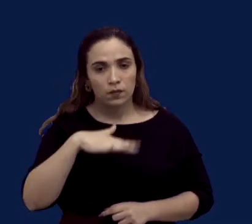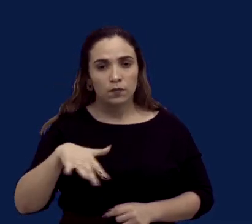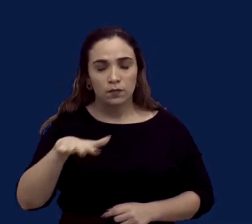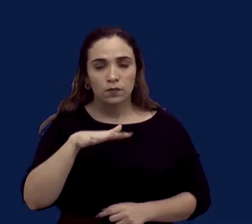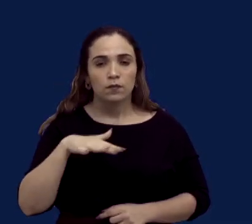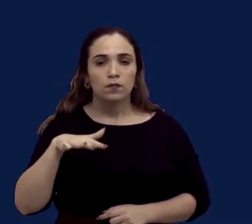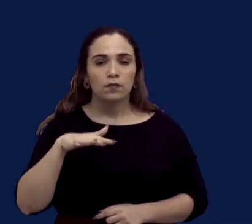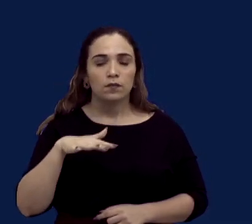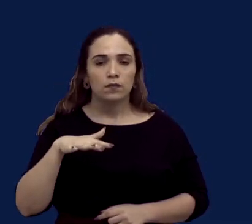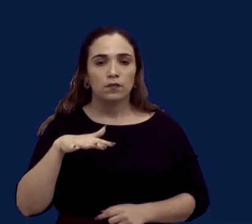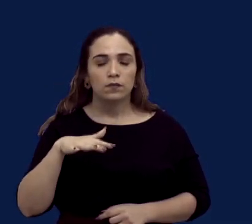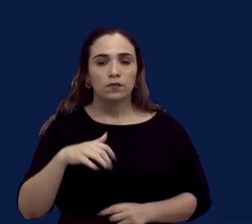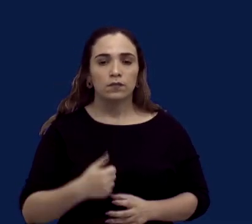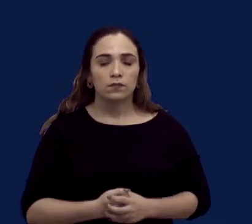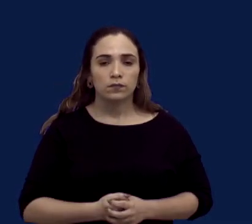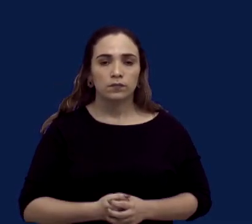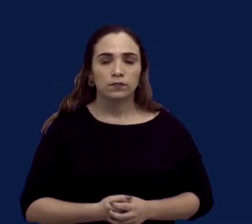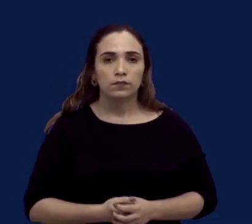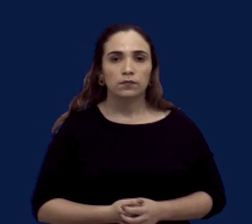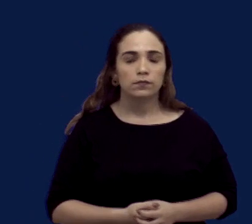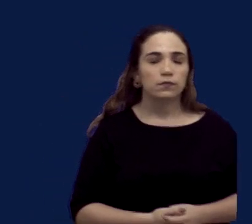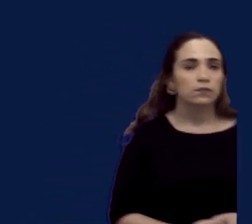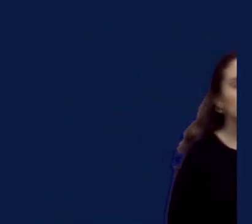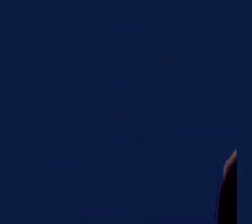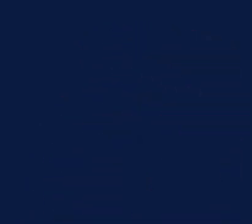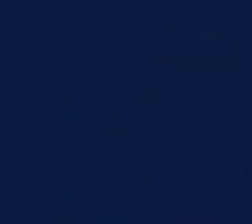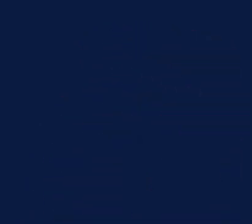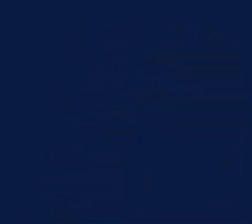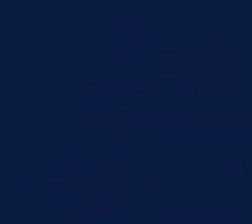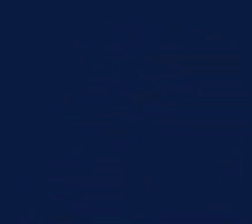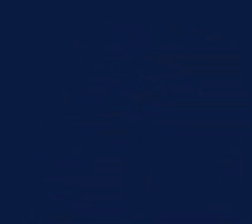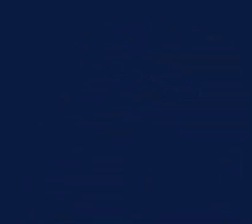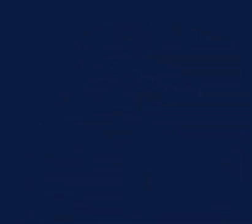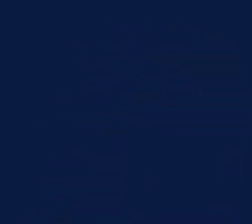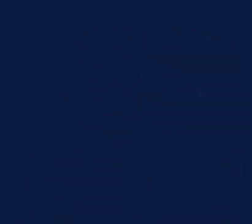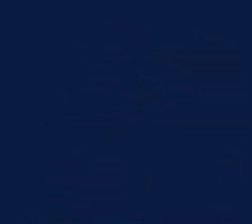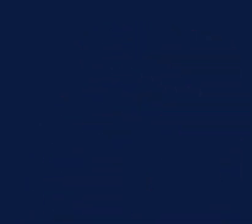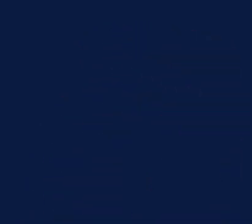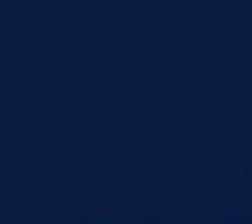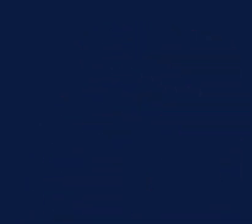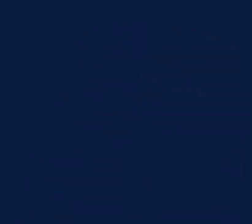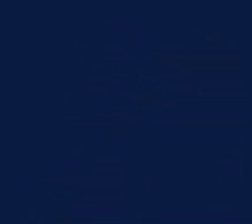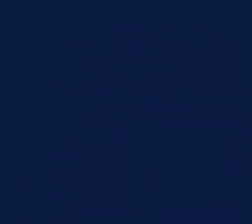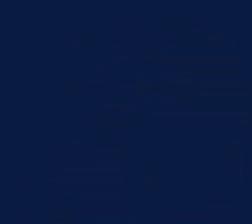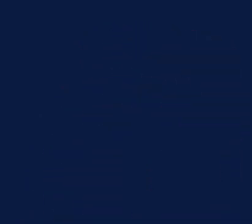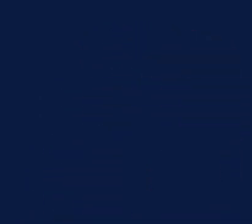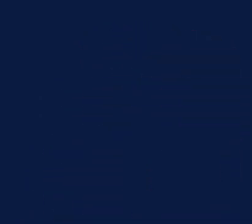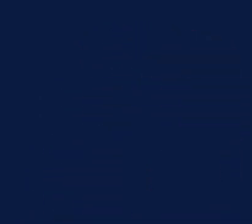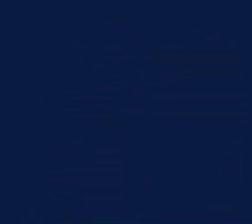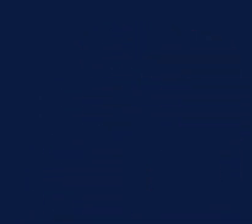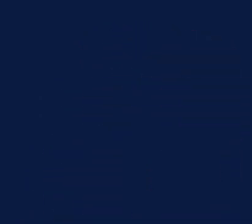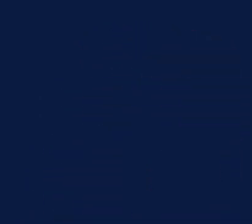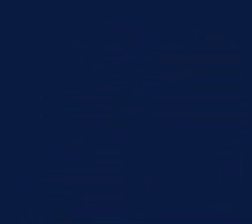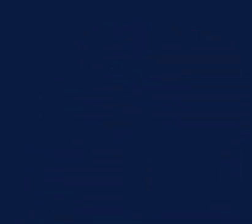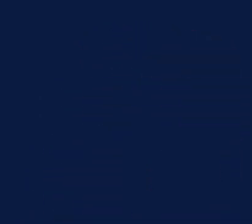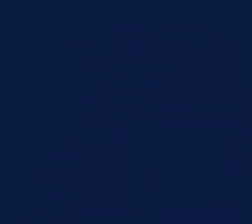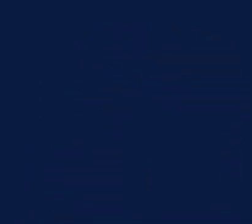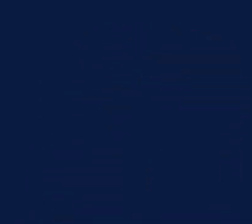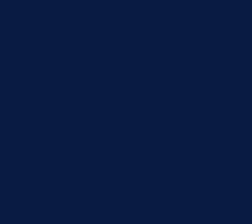né? O sujeito não é motivado, não está lá com a estabilidade dele, ou então